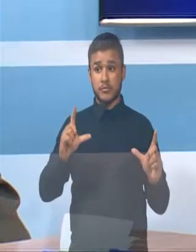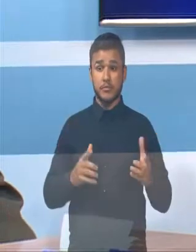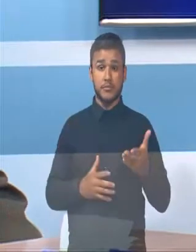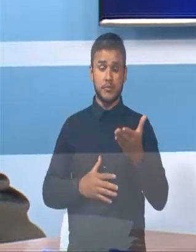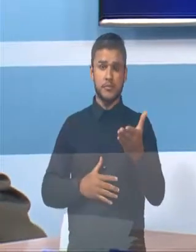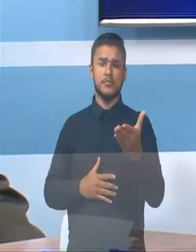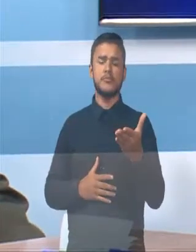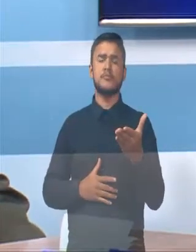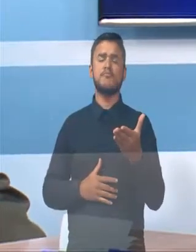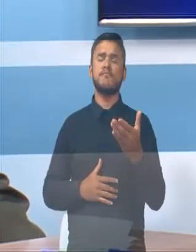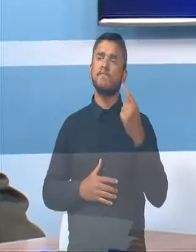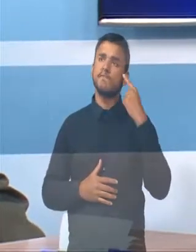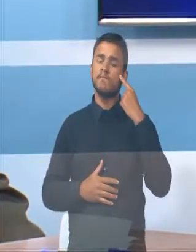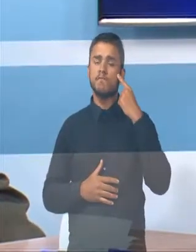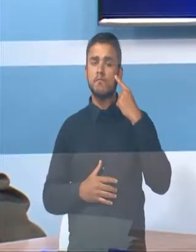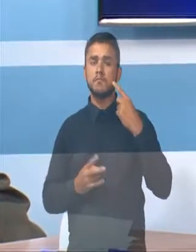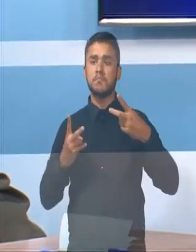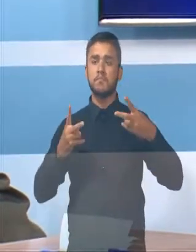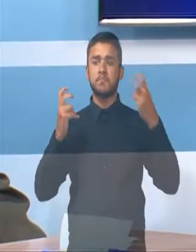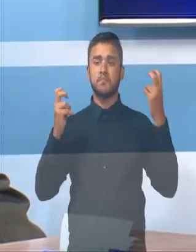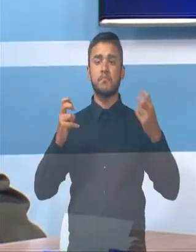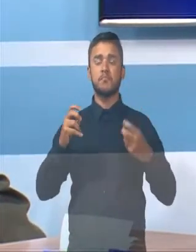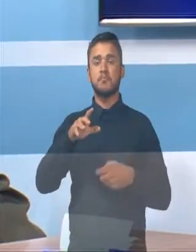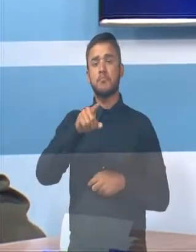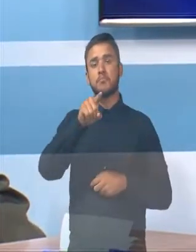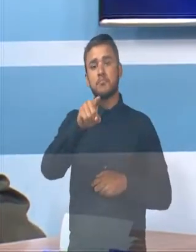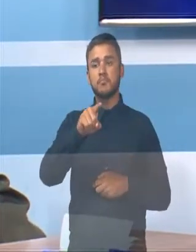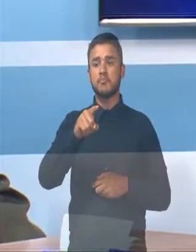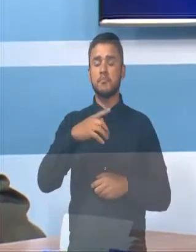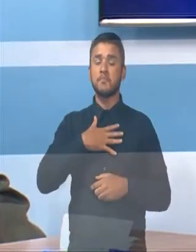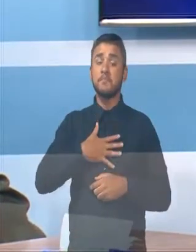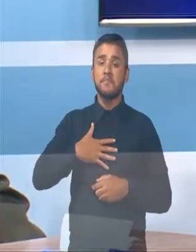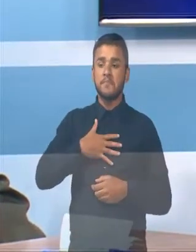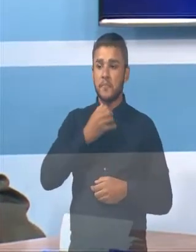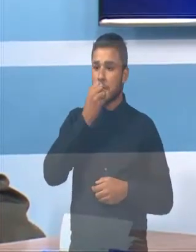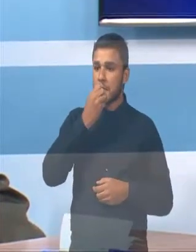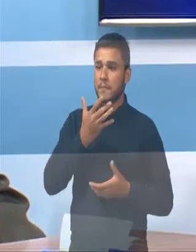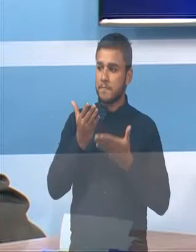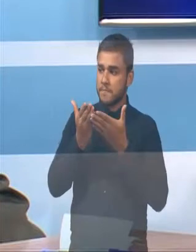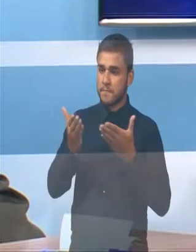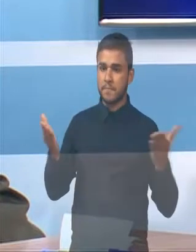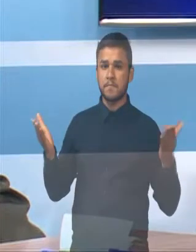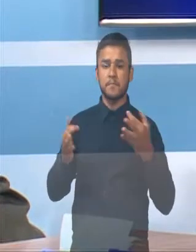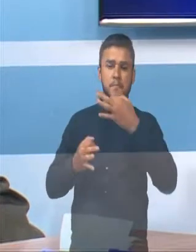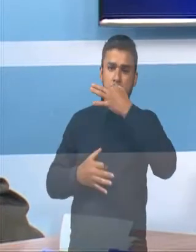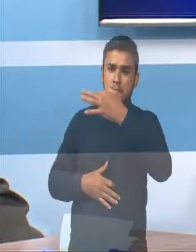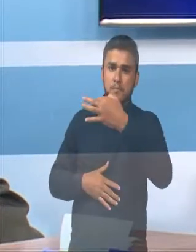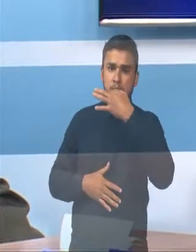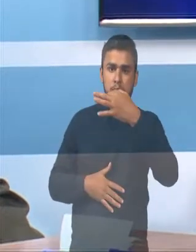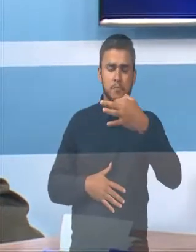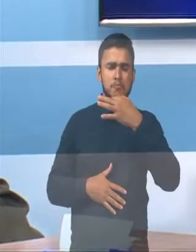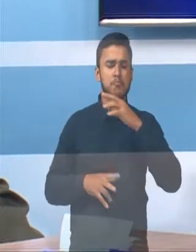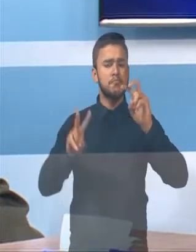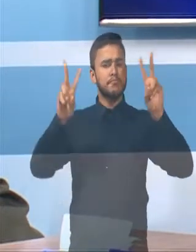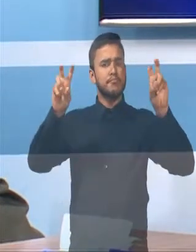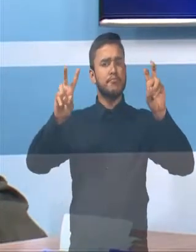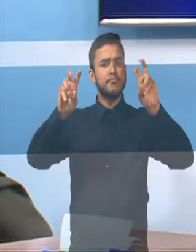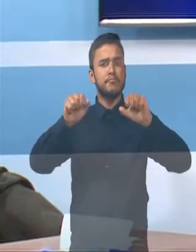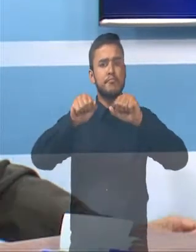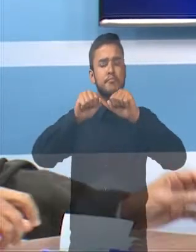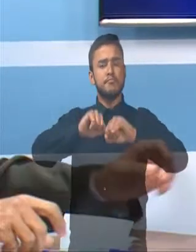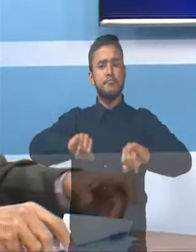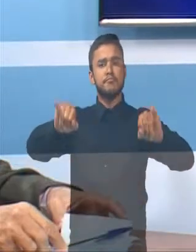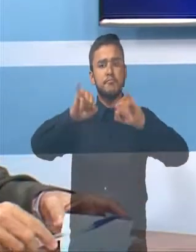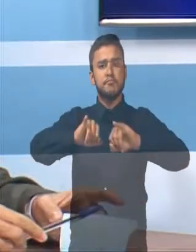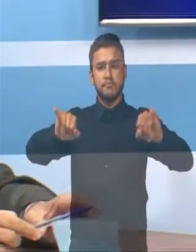primeiro bloco, deve, obviamente, que estar aí extremamente feliz com o que ouviu aqui, porque nós fizemos uma abordagem que não